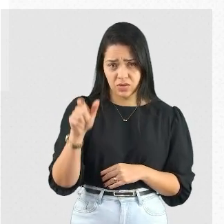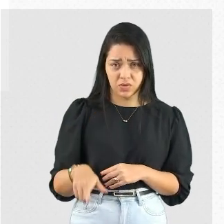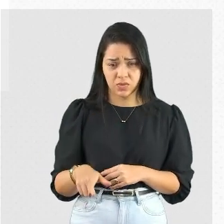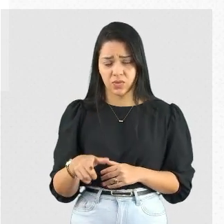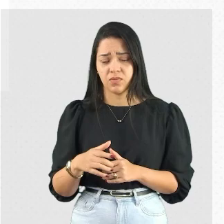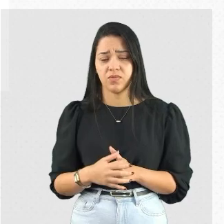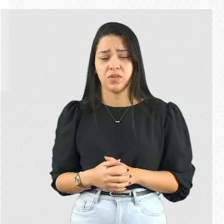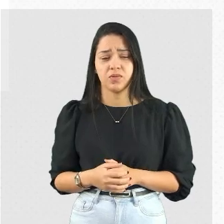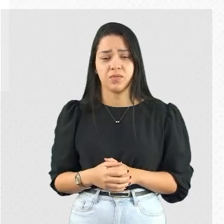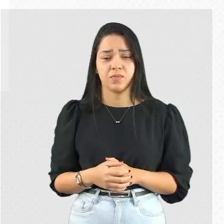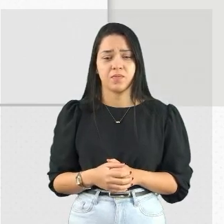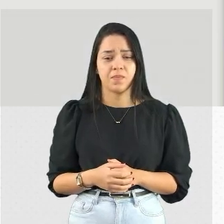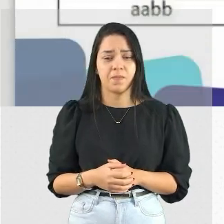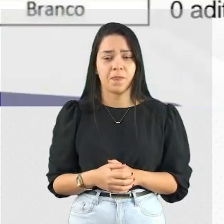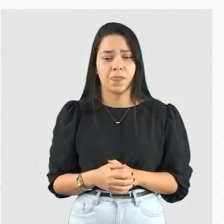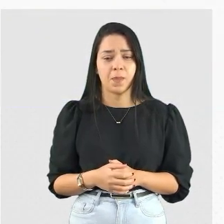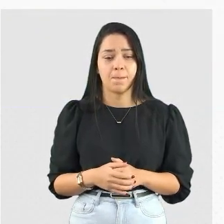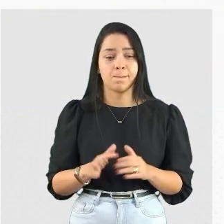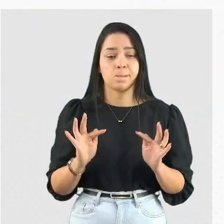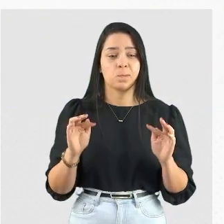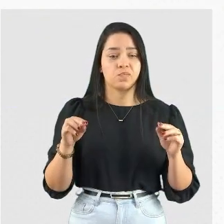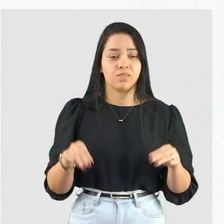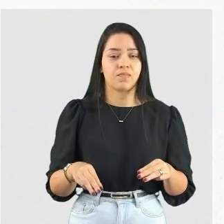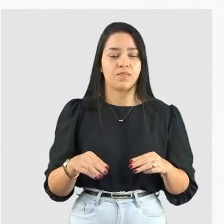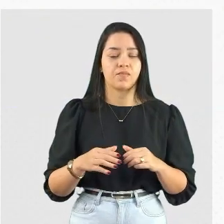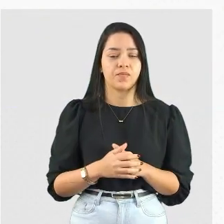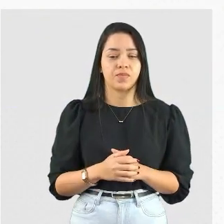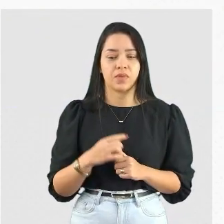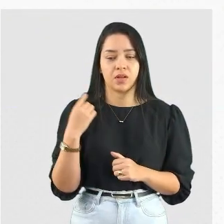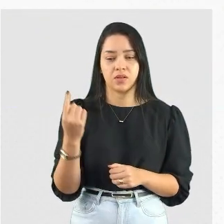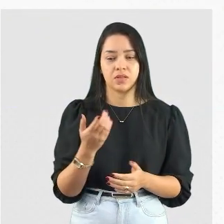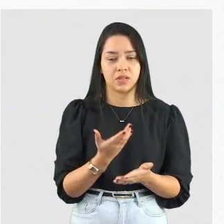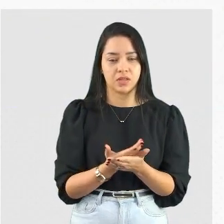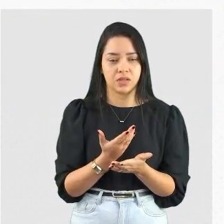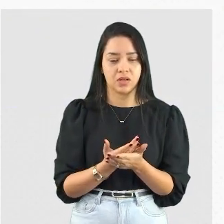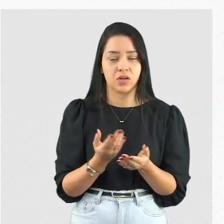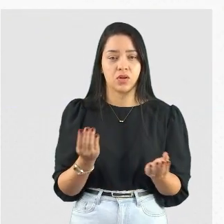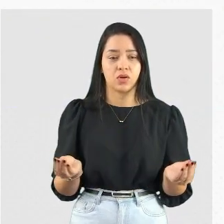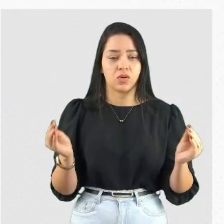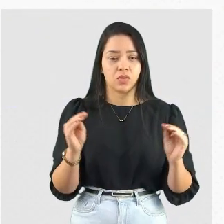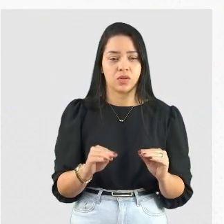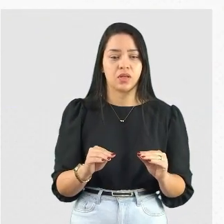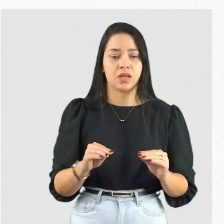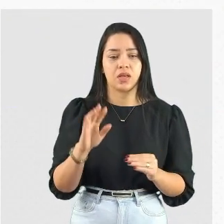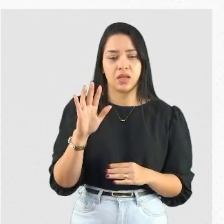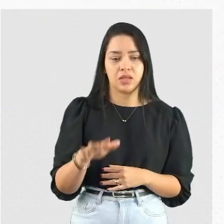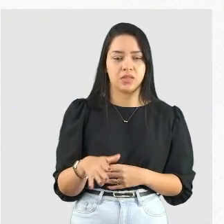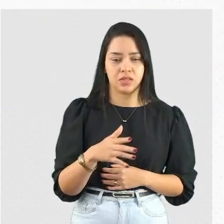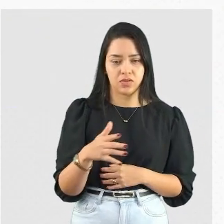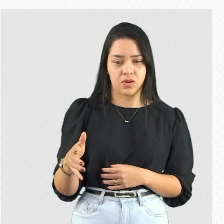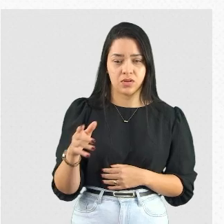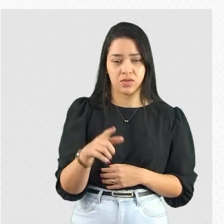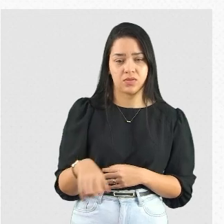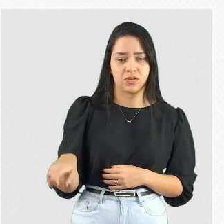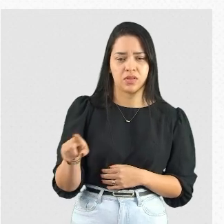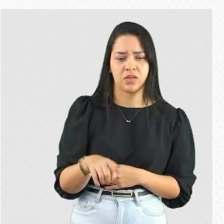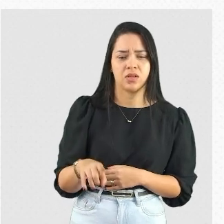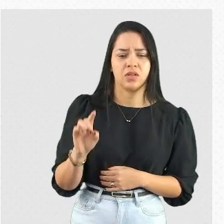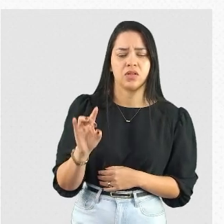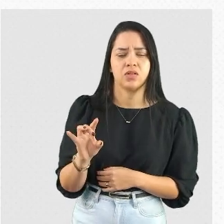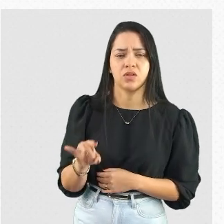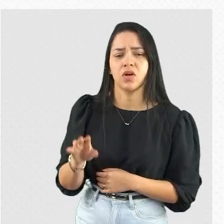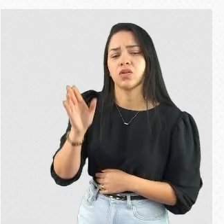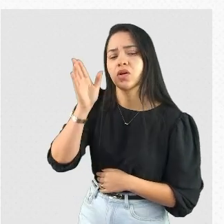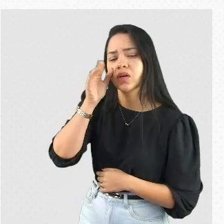tá, pessoal? E aí, para finalizar a nossa aula de hoje, eu coloquei aqui esse quadro, tá? Onde vocês, só por questão